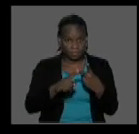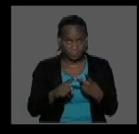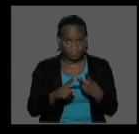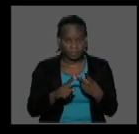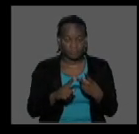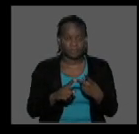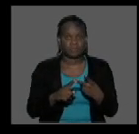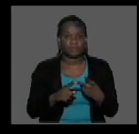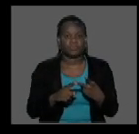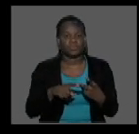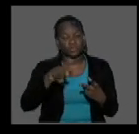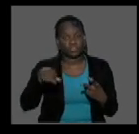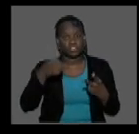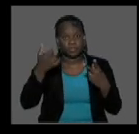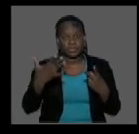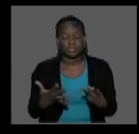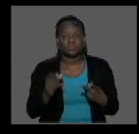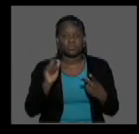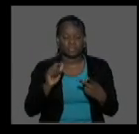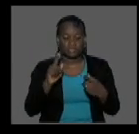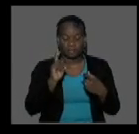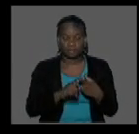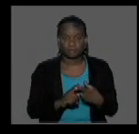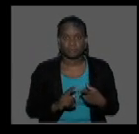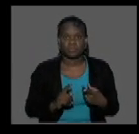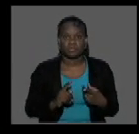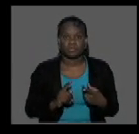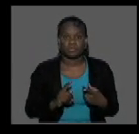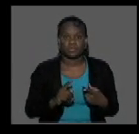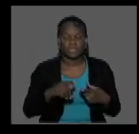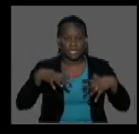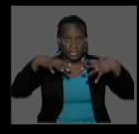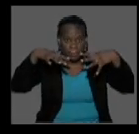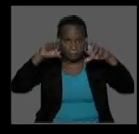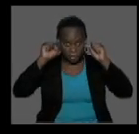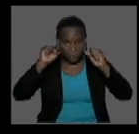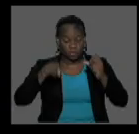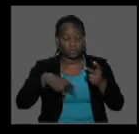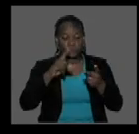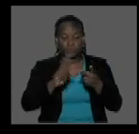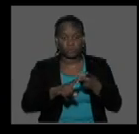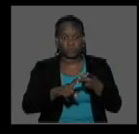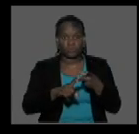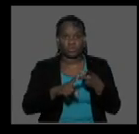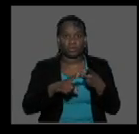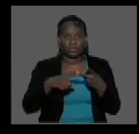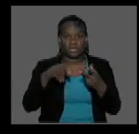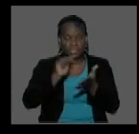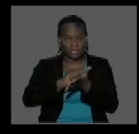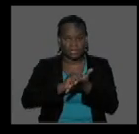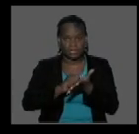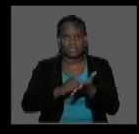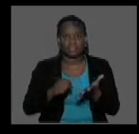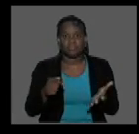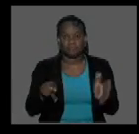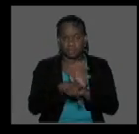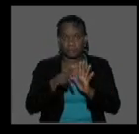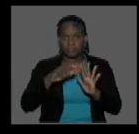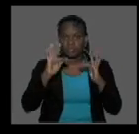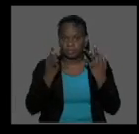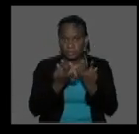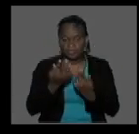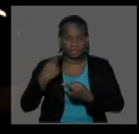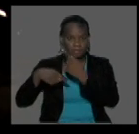ações, que a gente chama de apagão e de arrastão ideológico. Quer